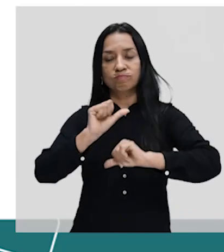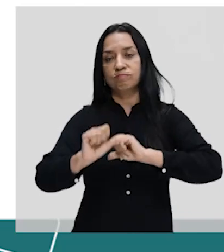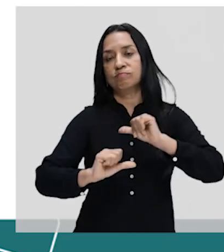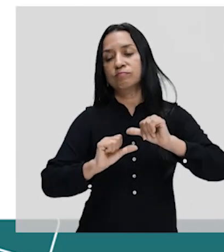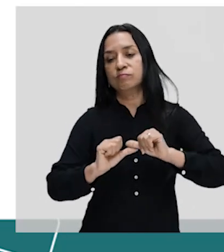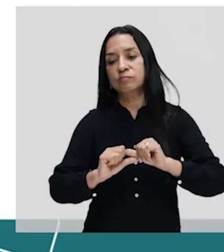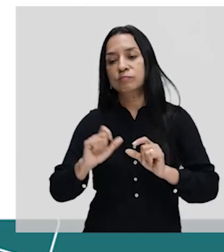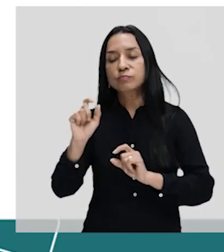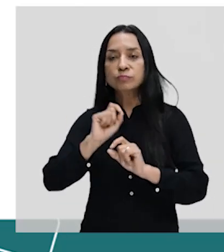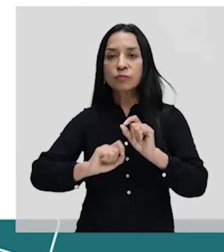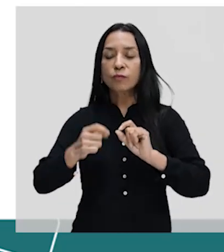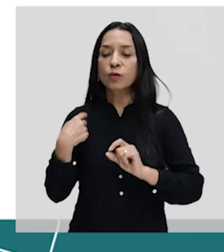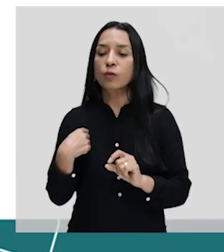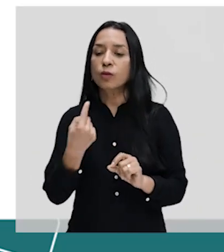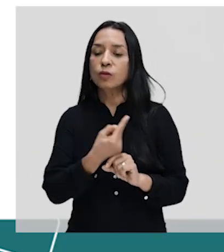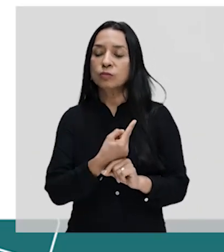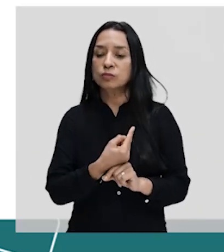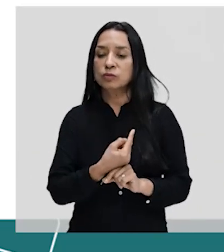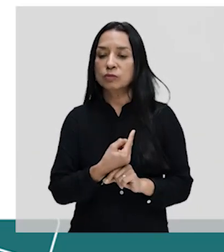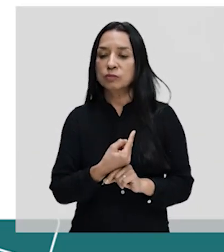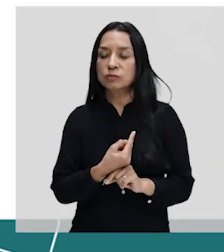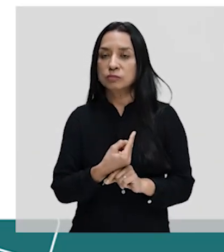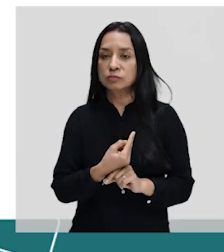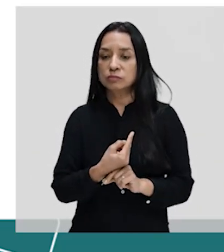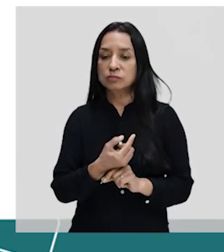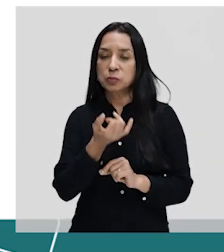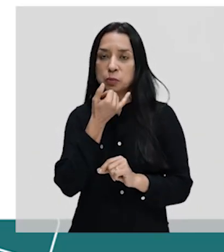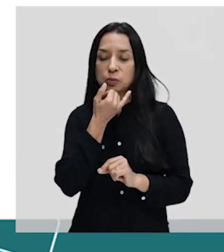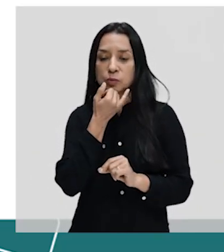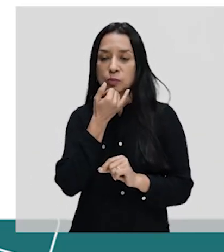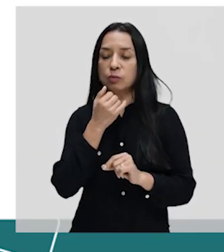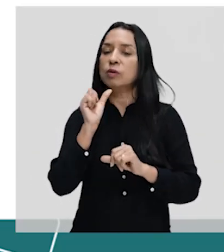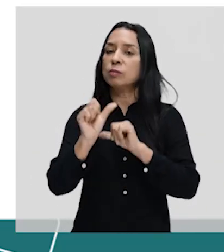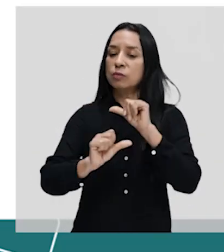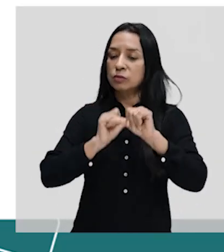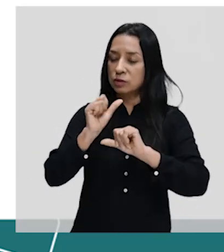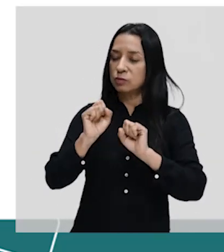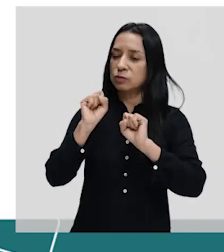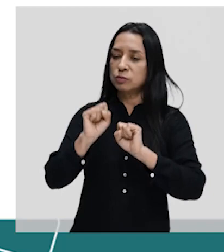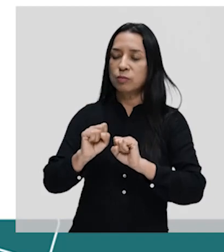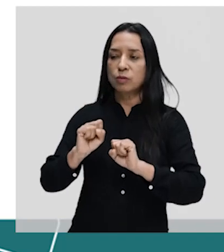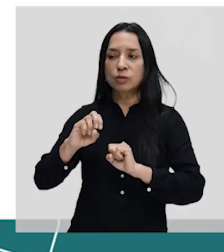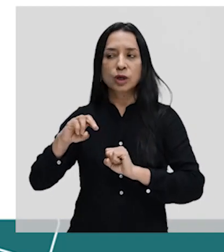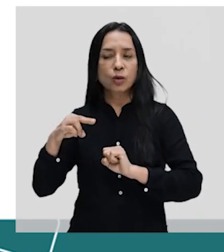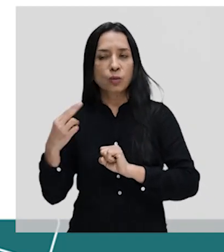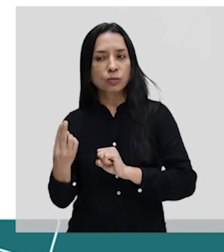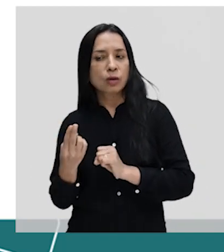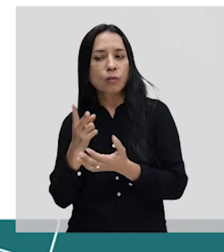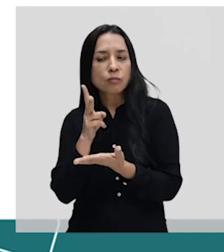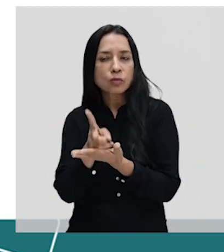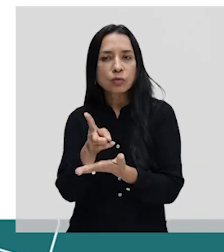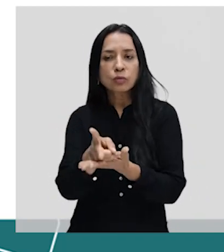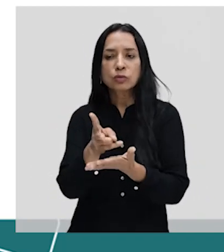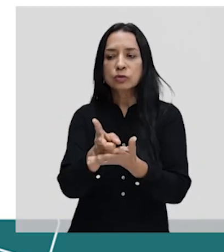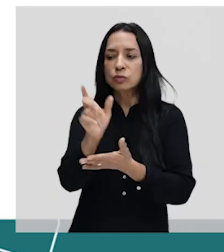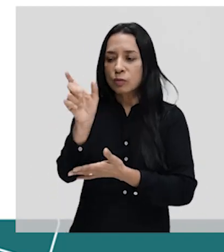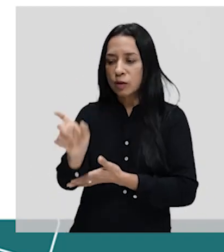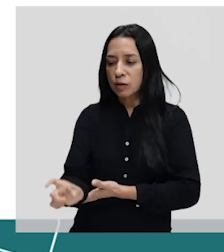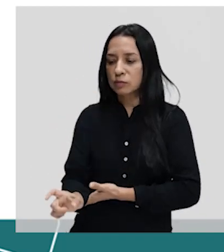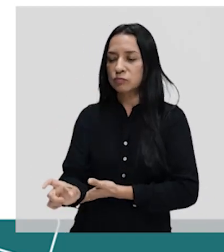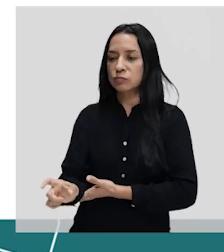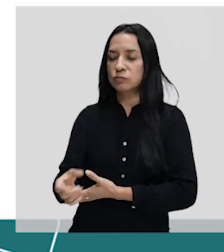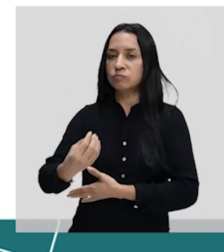aí essas mutações elas podem ou não permanecer nos seres vivos e vai depender